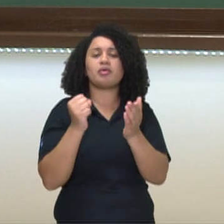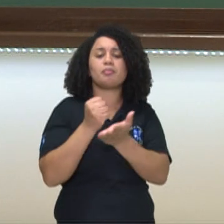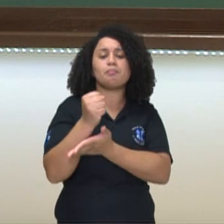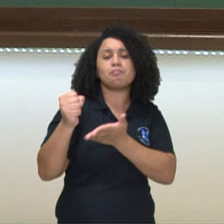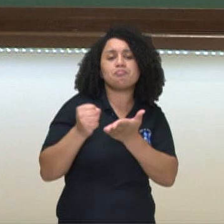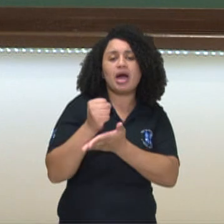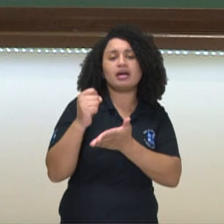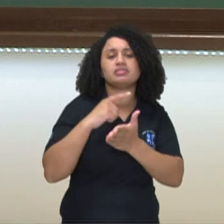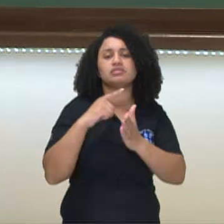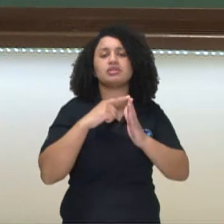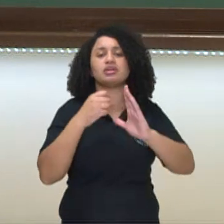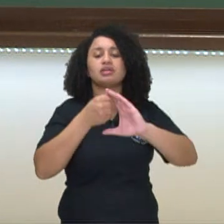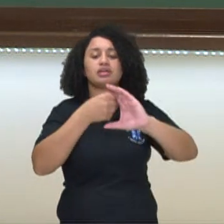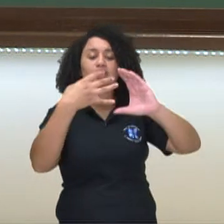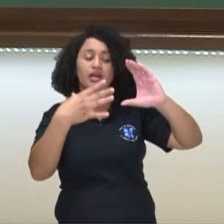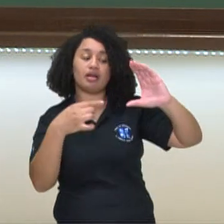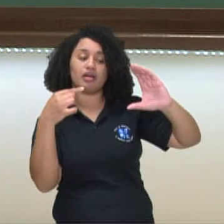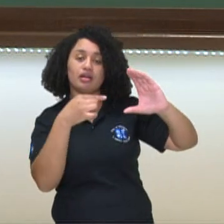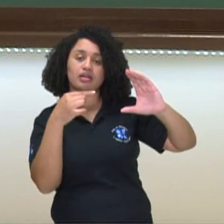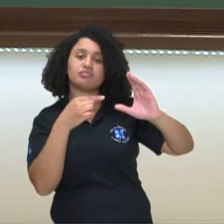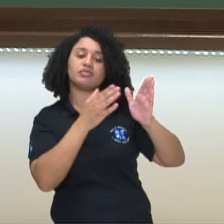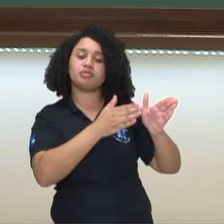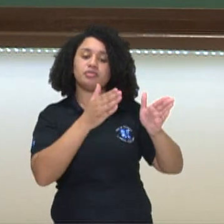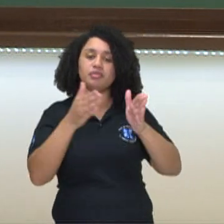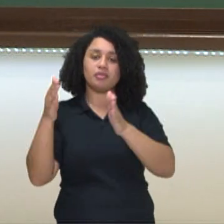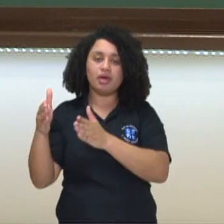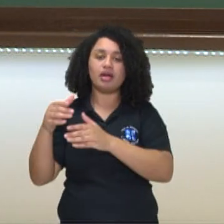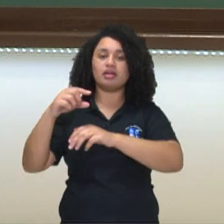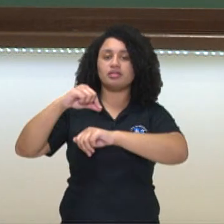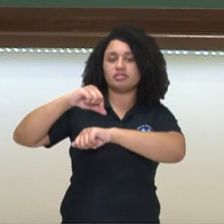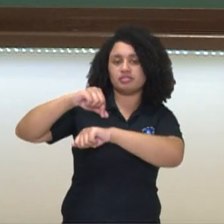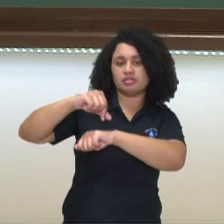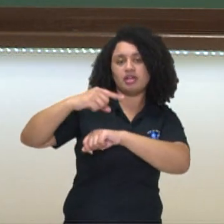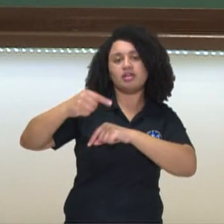das características da etapa capitalista. Para um